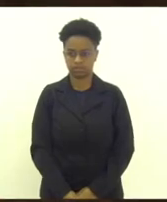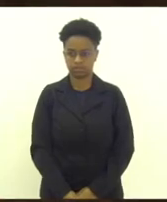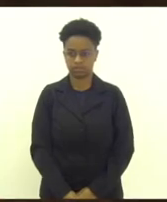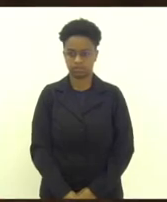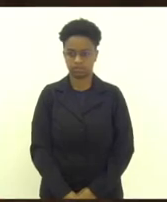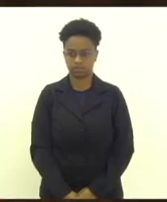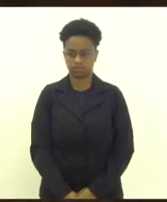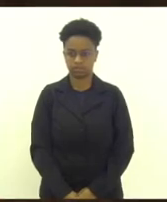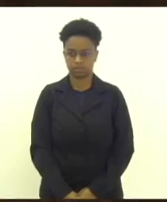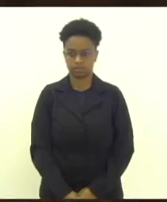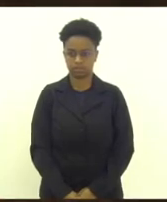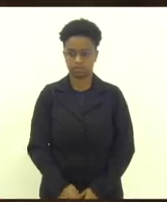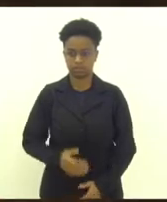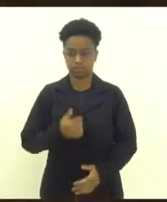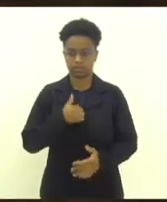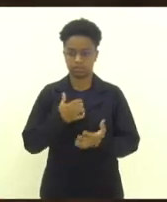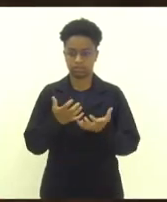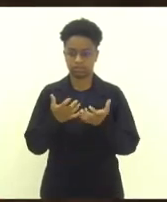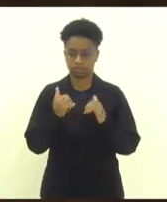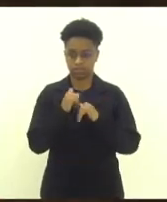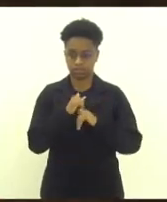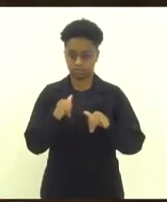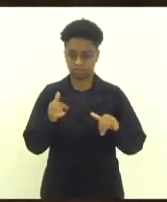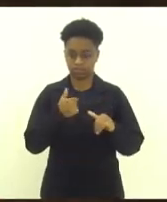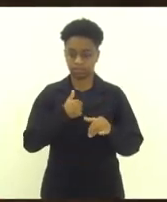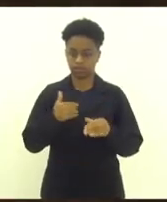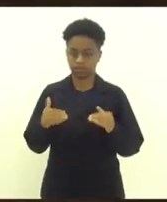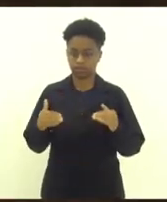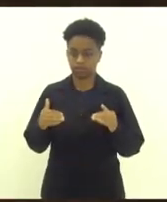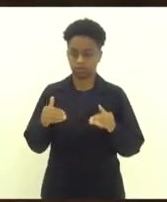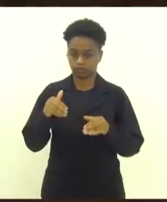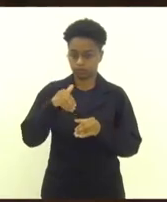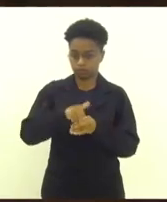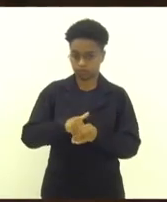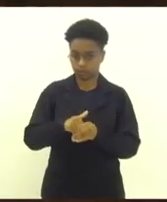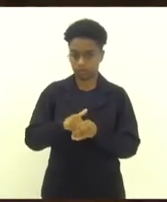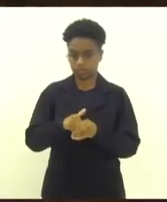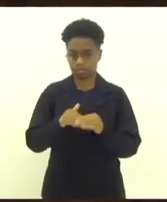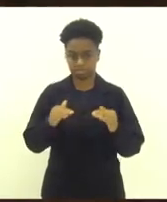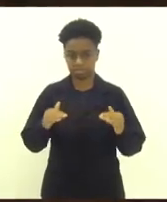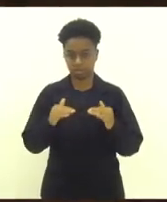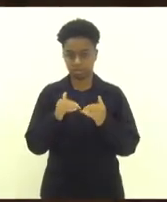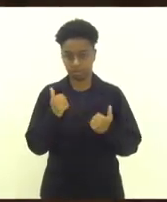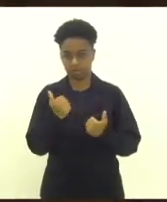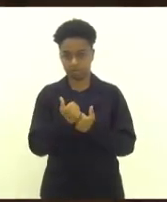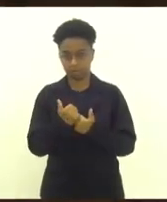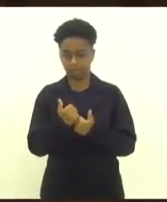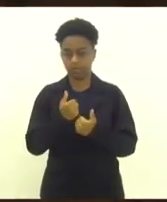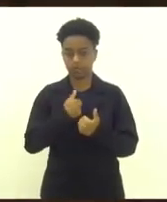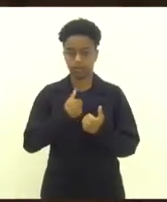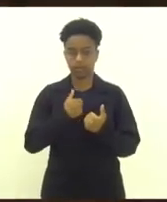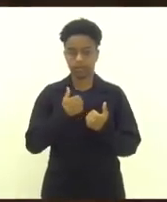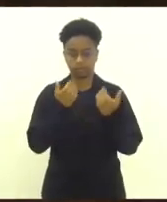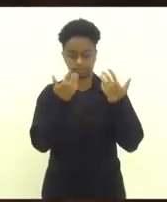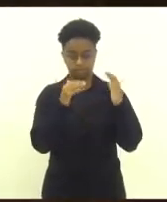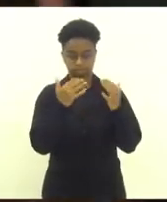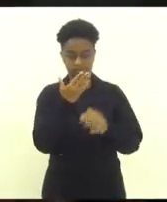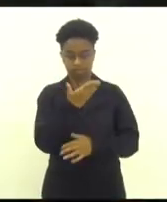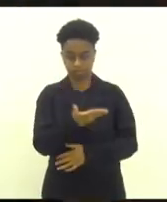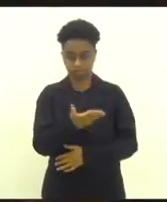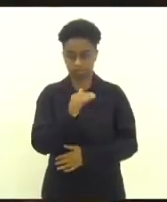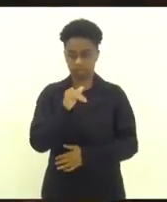eu queria declarar que votei favoritavelmente queria elogiar que o meu companheiro ecossocialista Jari